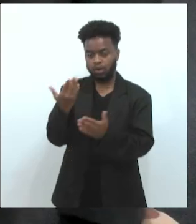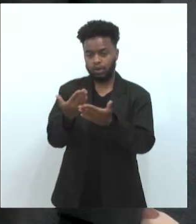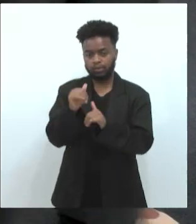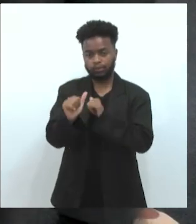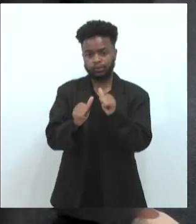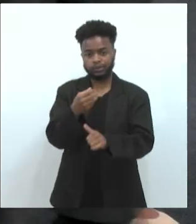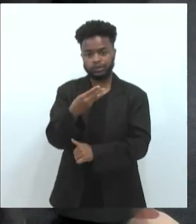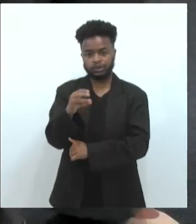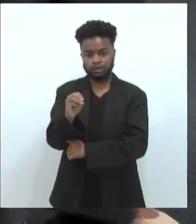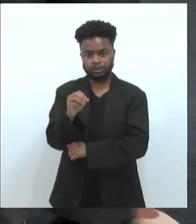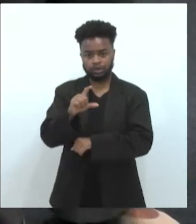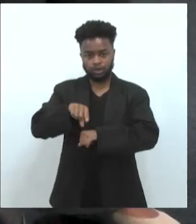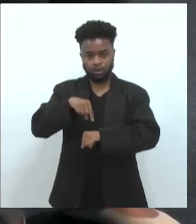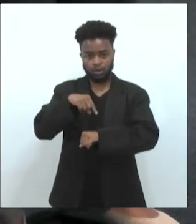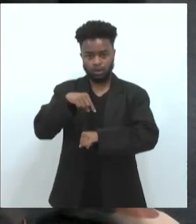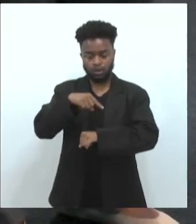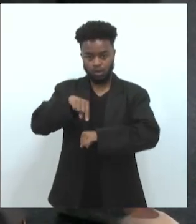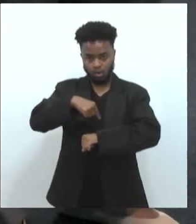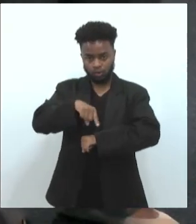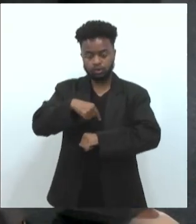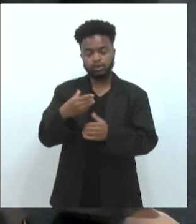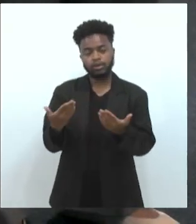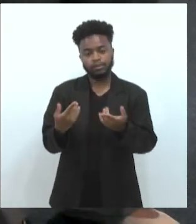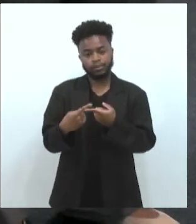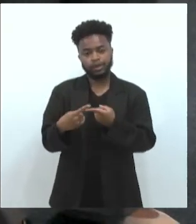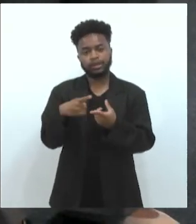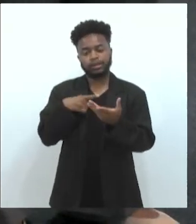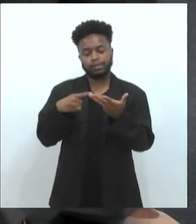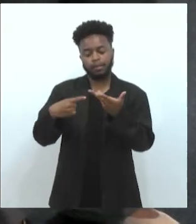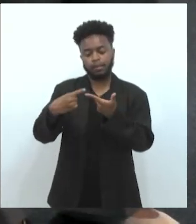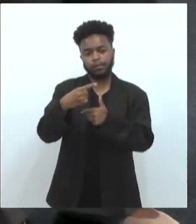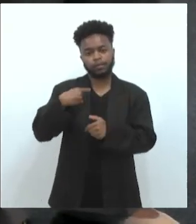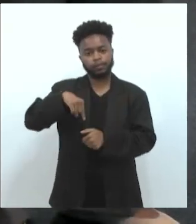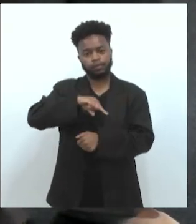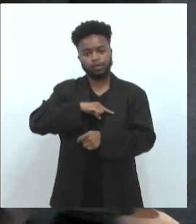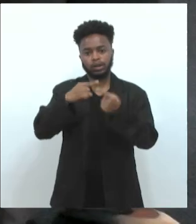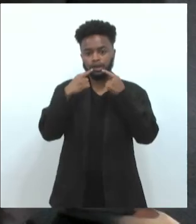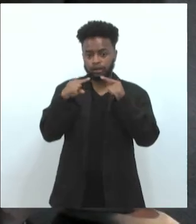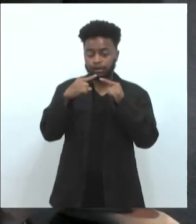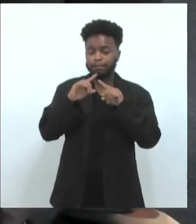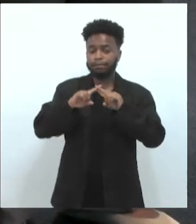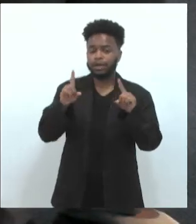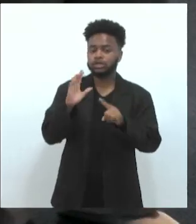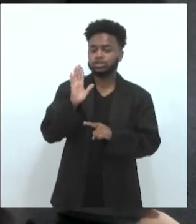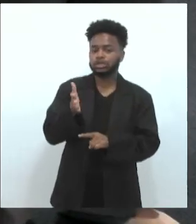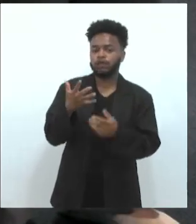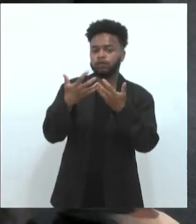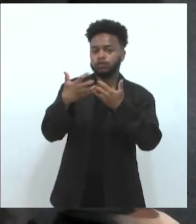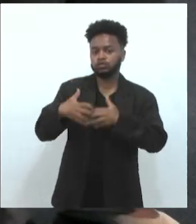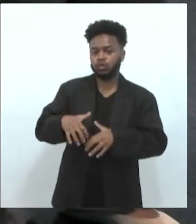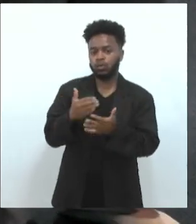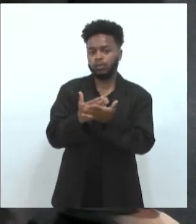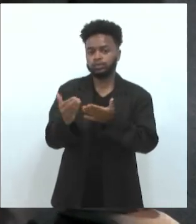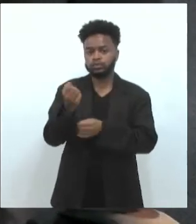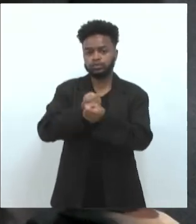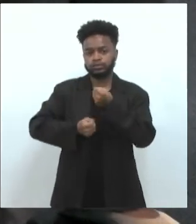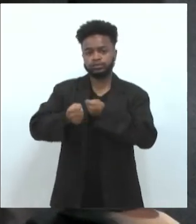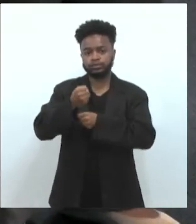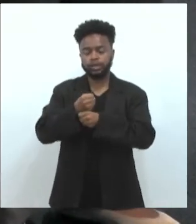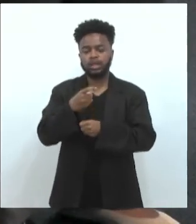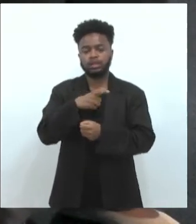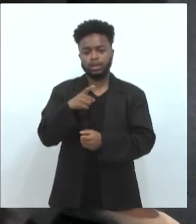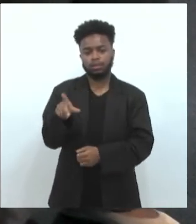que nós vemos questionando e até mesmo criticando, já está em andamento desde o ano passado, com